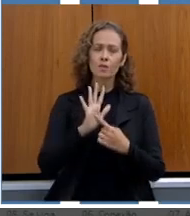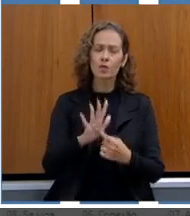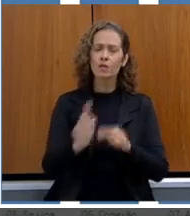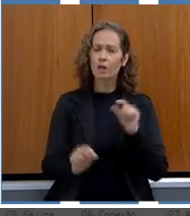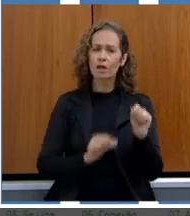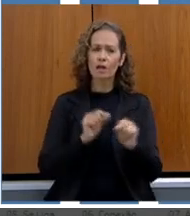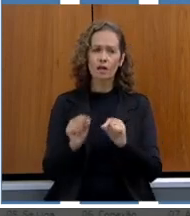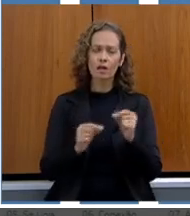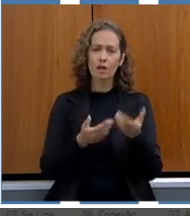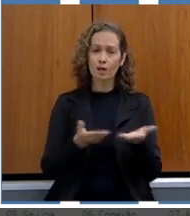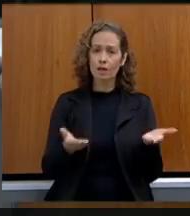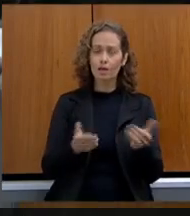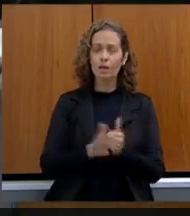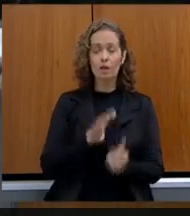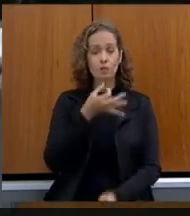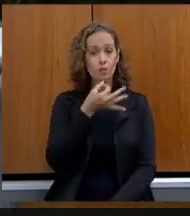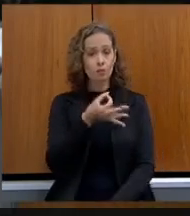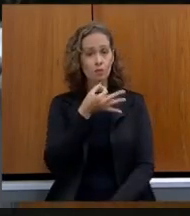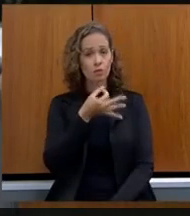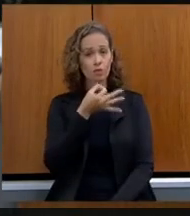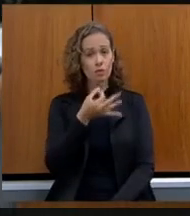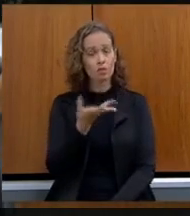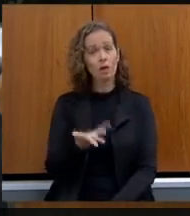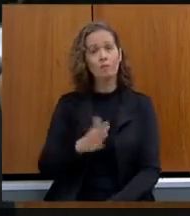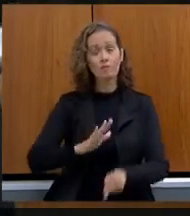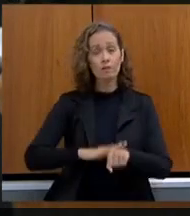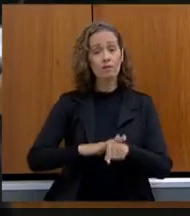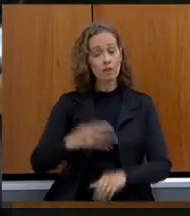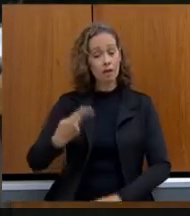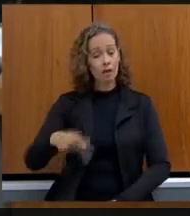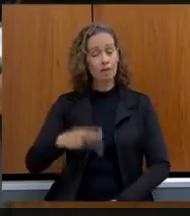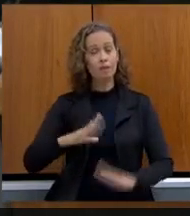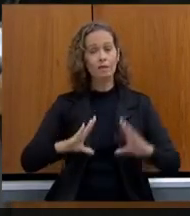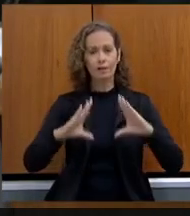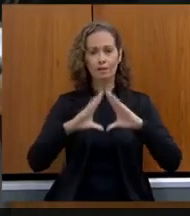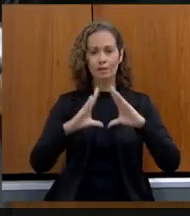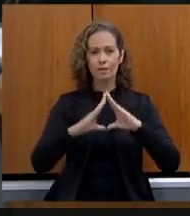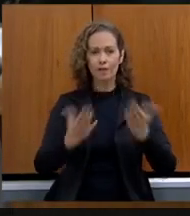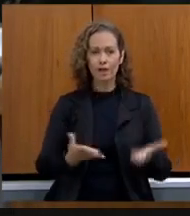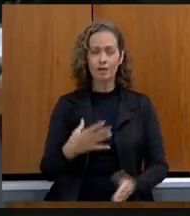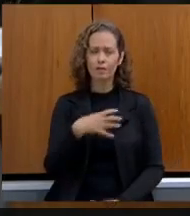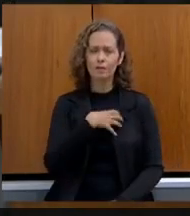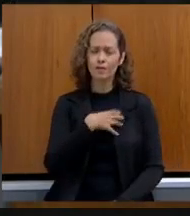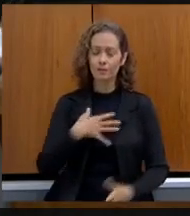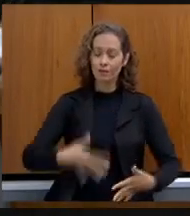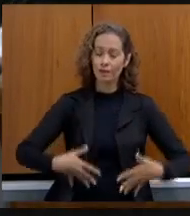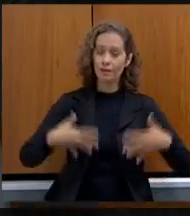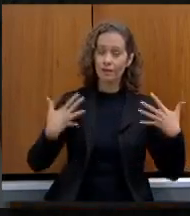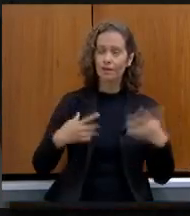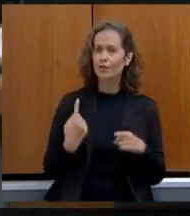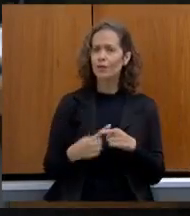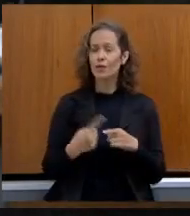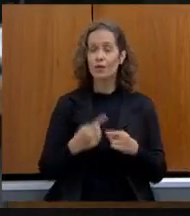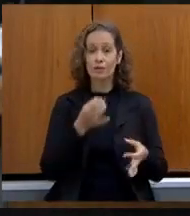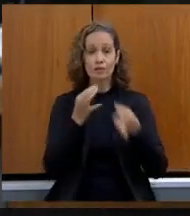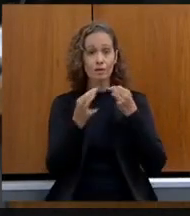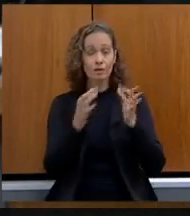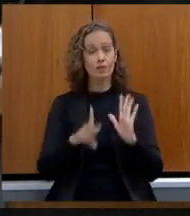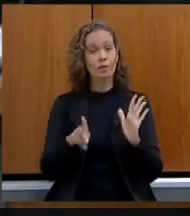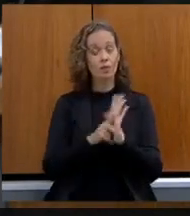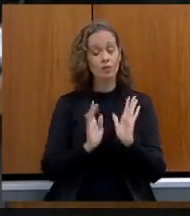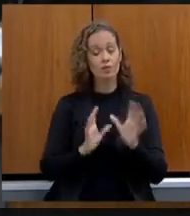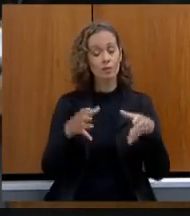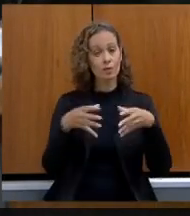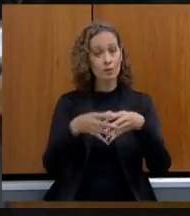foi esse foi uma essa foi uma sugestão realizada nessa casa eu eu te a alegria que foi uma sugestão da própria